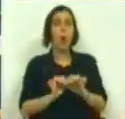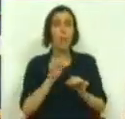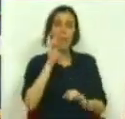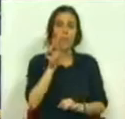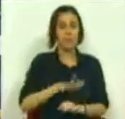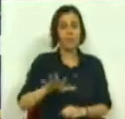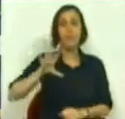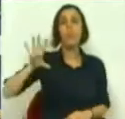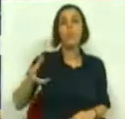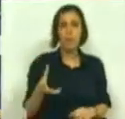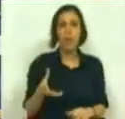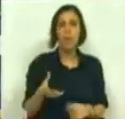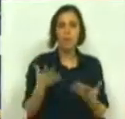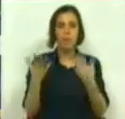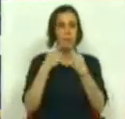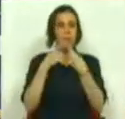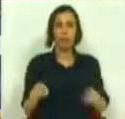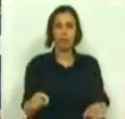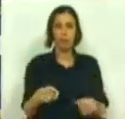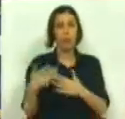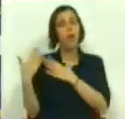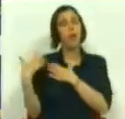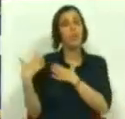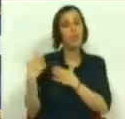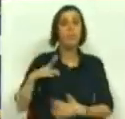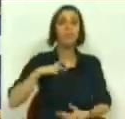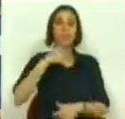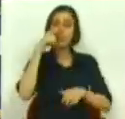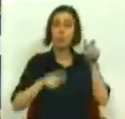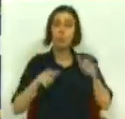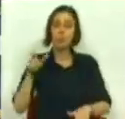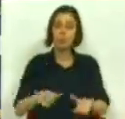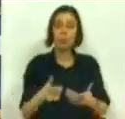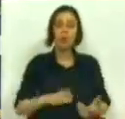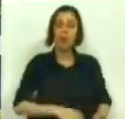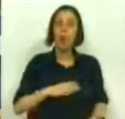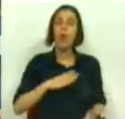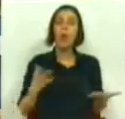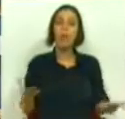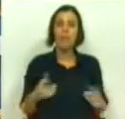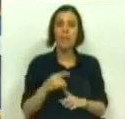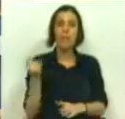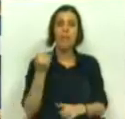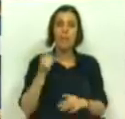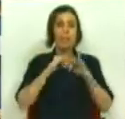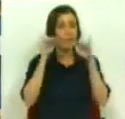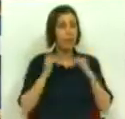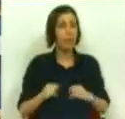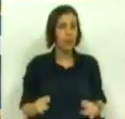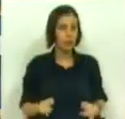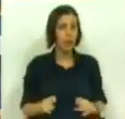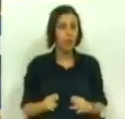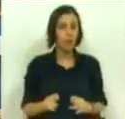vê a situação do país contrasta com a responsabilidade dos portugueses e com a confiança das instâncias